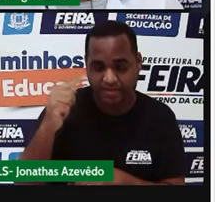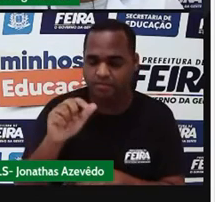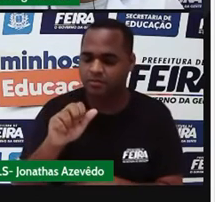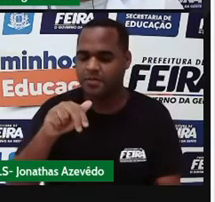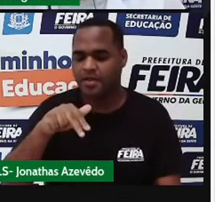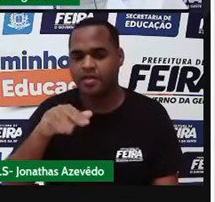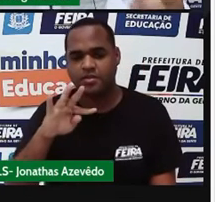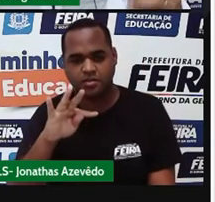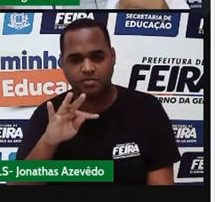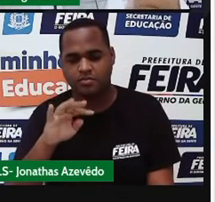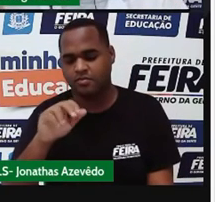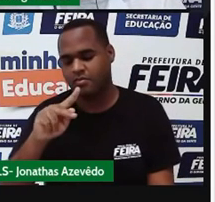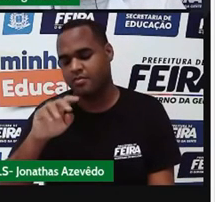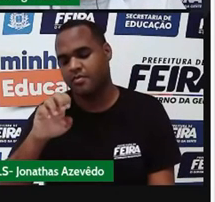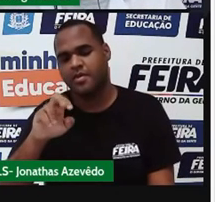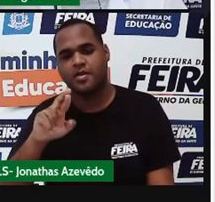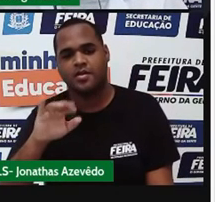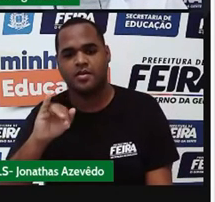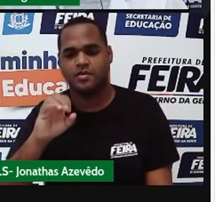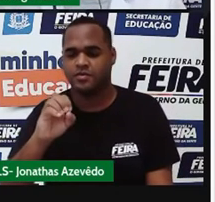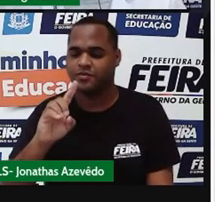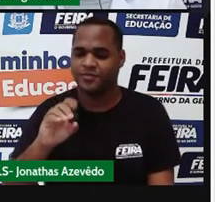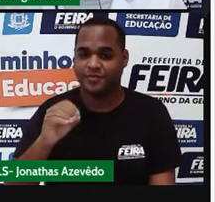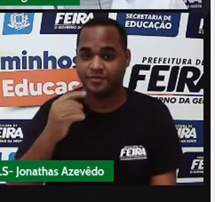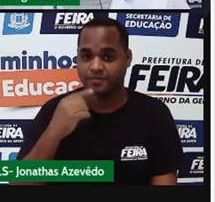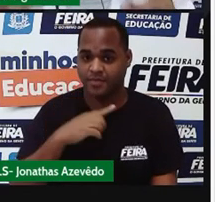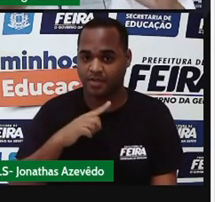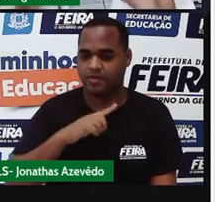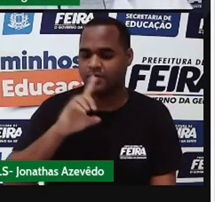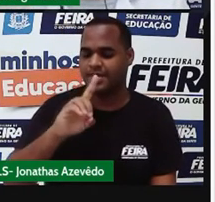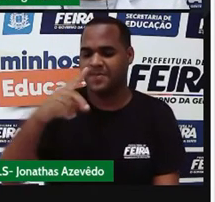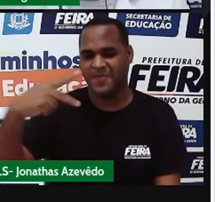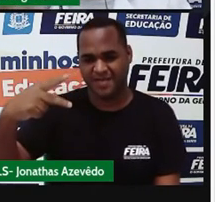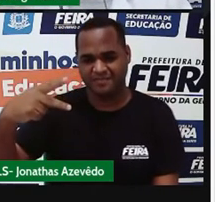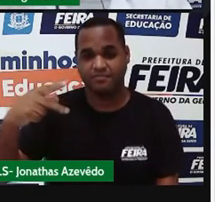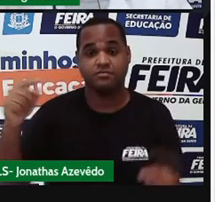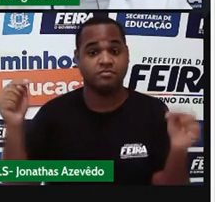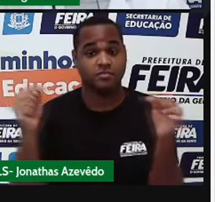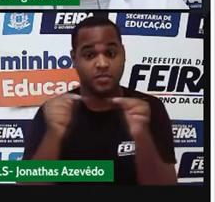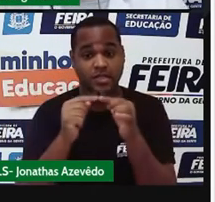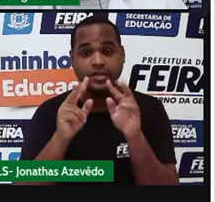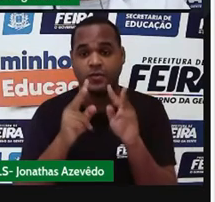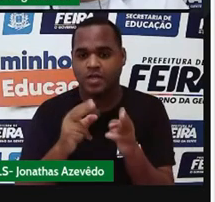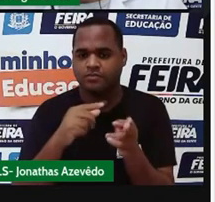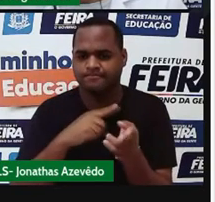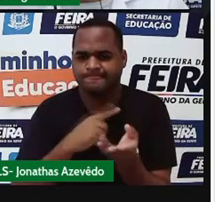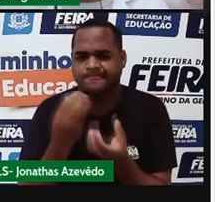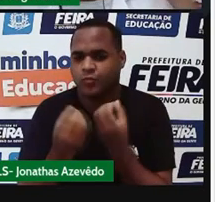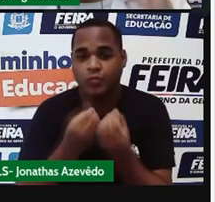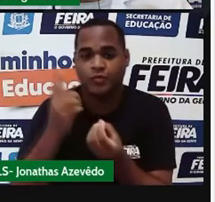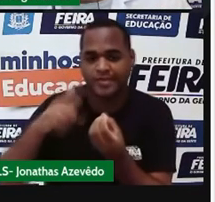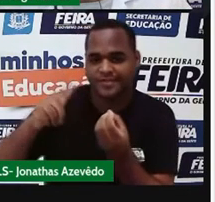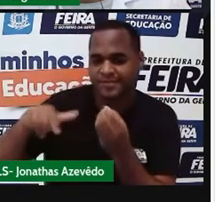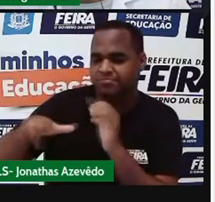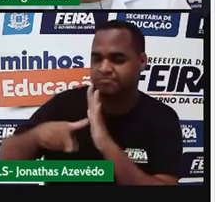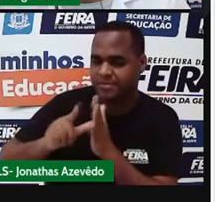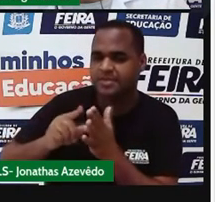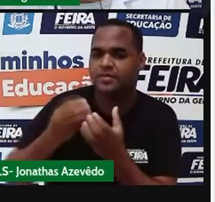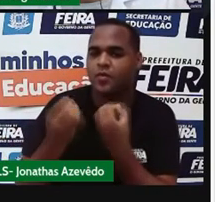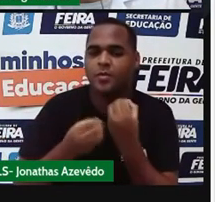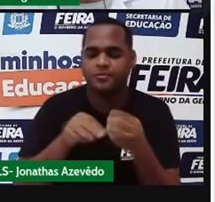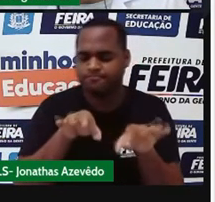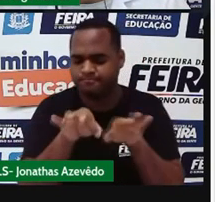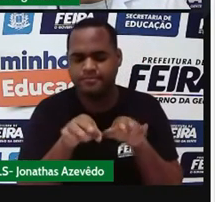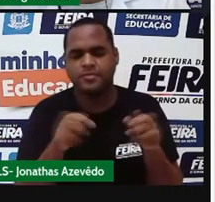tiver uma dízima com essa ideia adiante período apareceu o número antes daquele que vai se repetir o jeito de